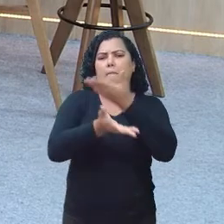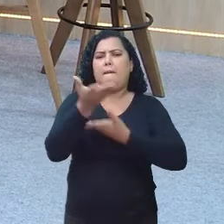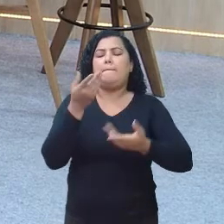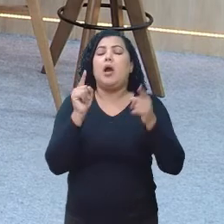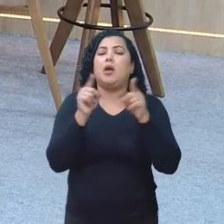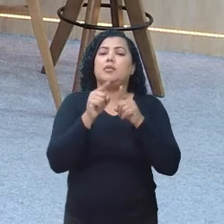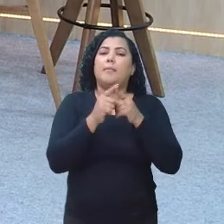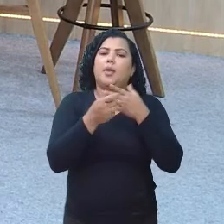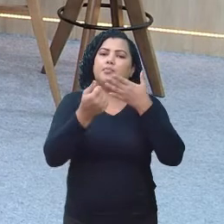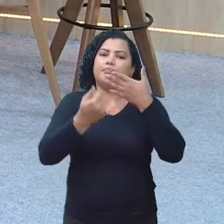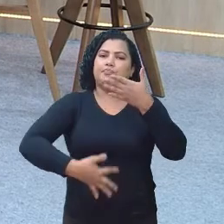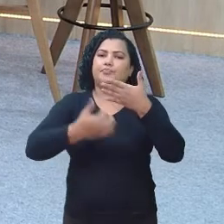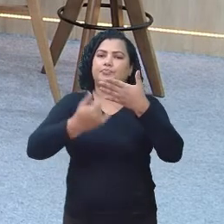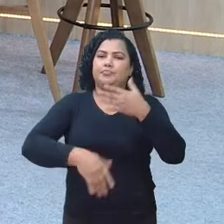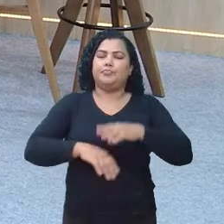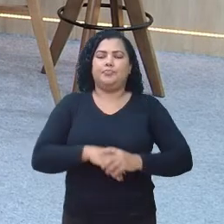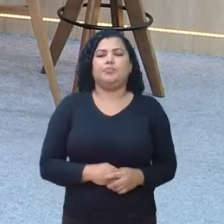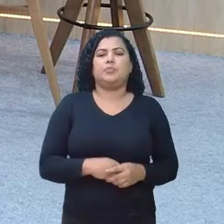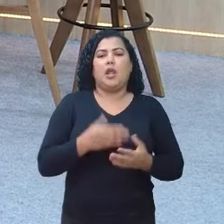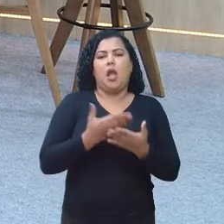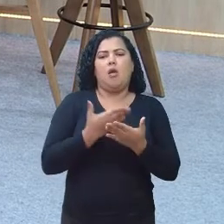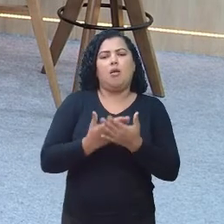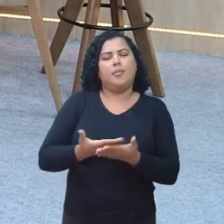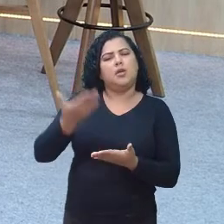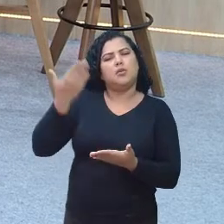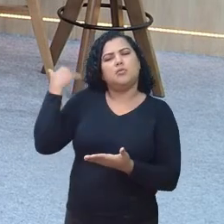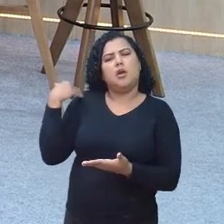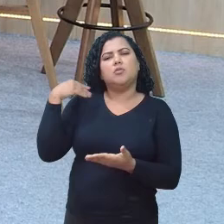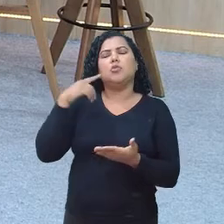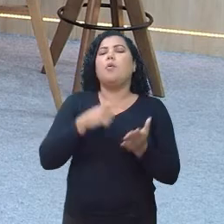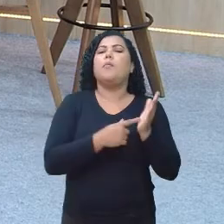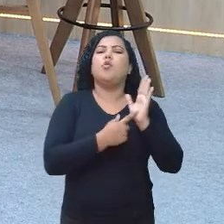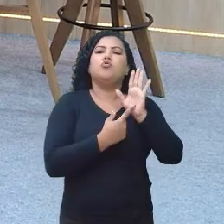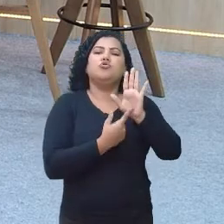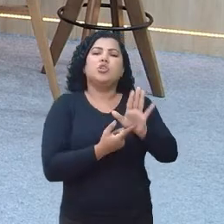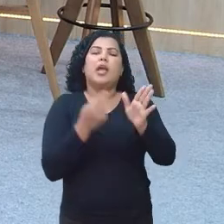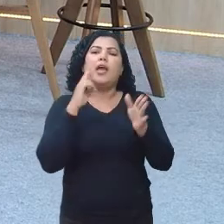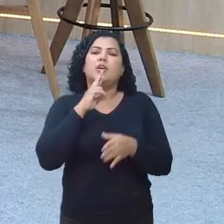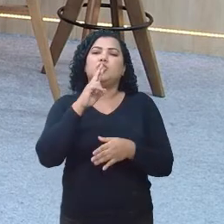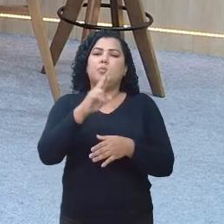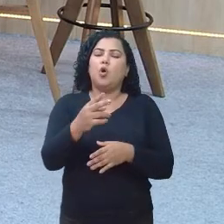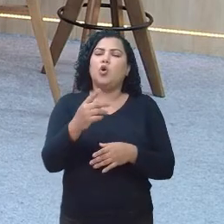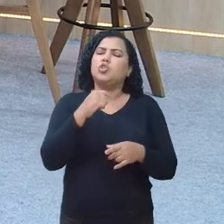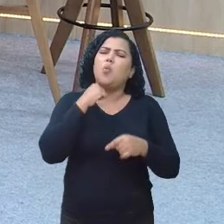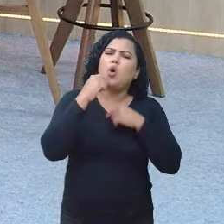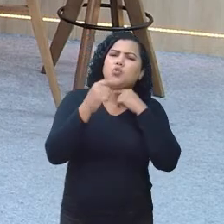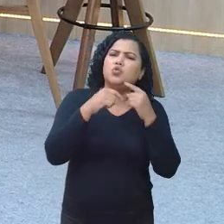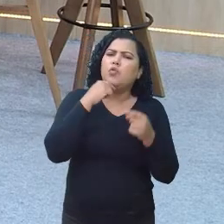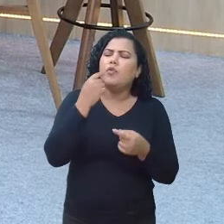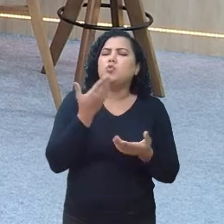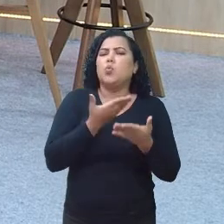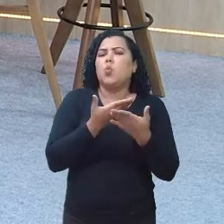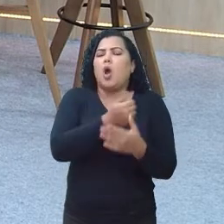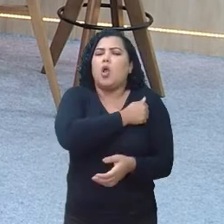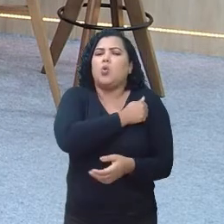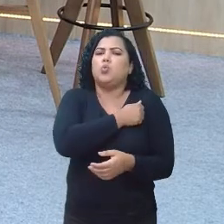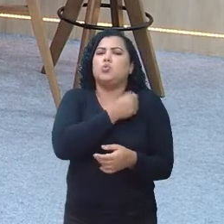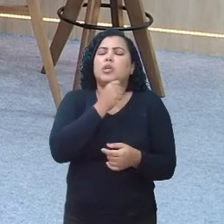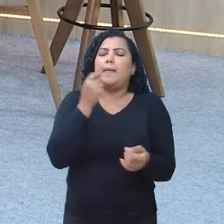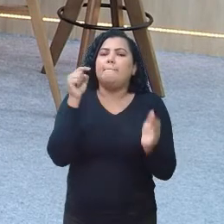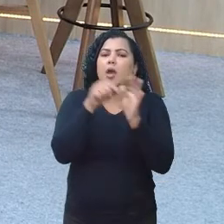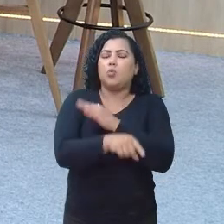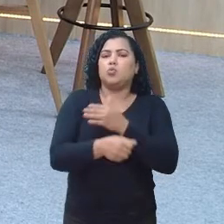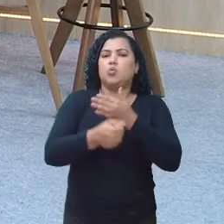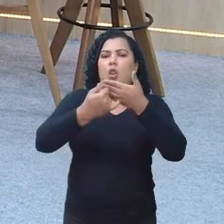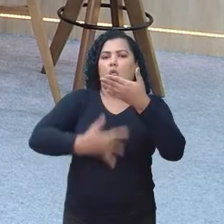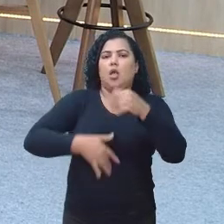eu até trouxe aqui uma resposta a uma dúvida de um estudante que comentou lá em uma das nossas aulas no nosso